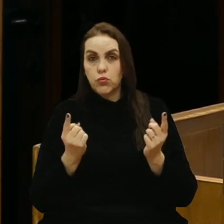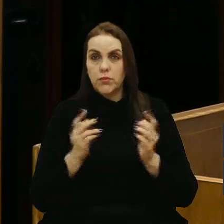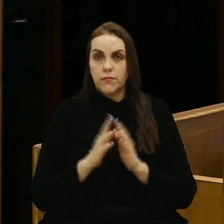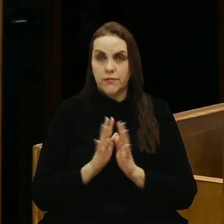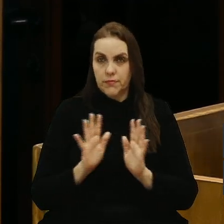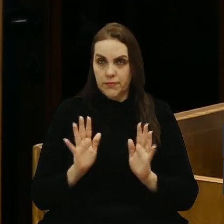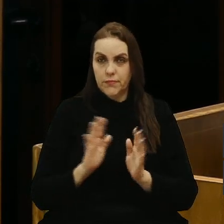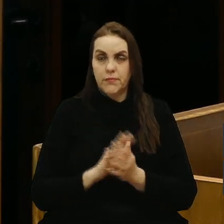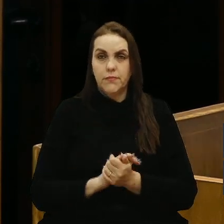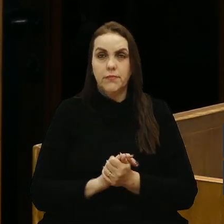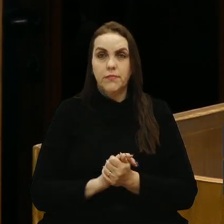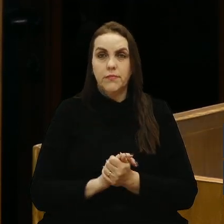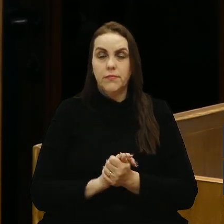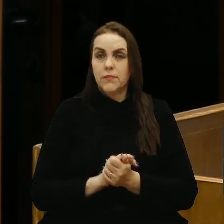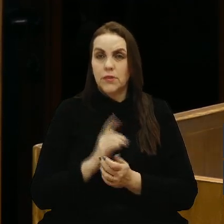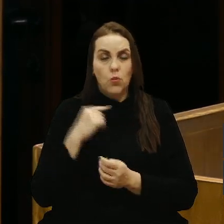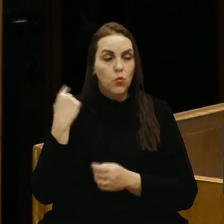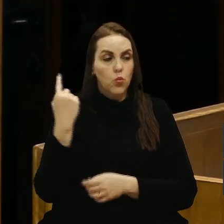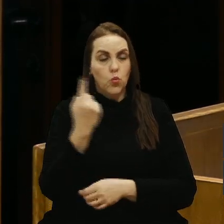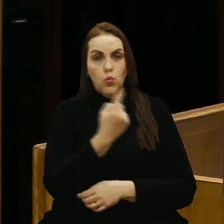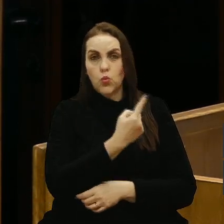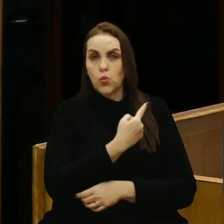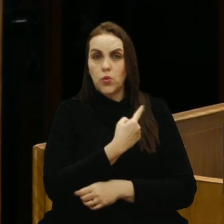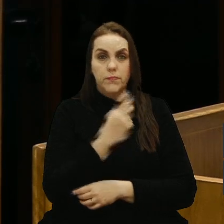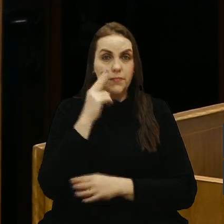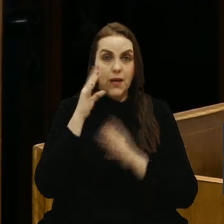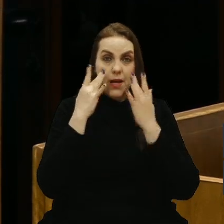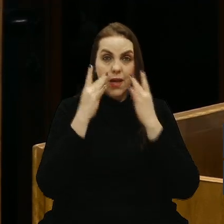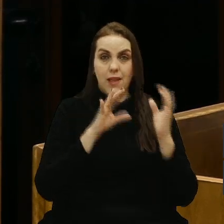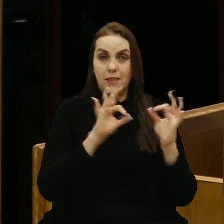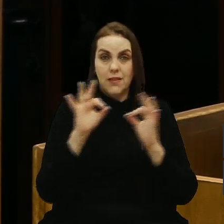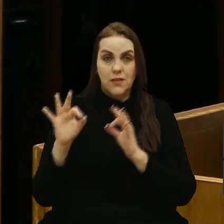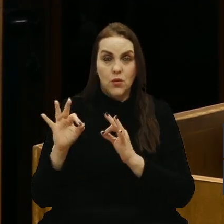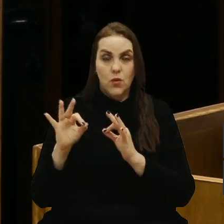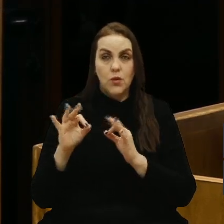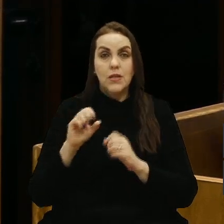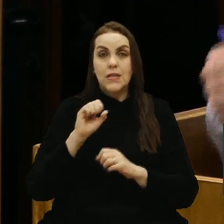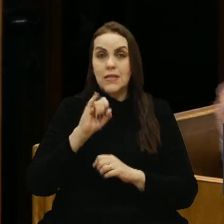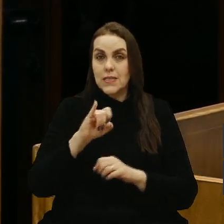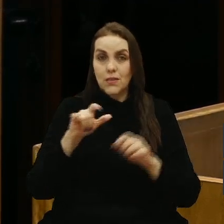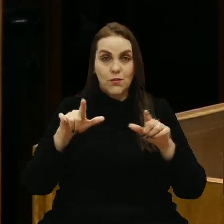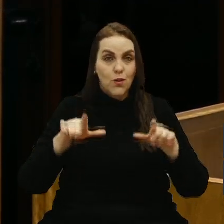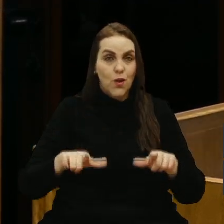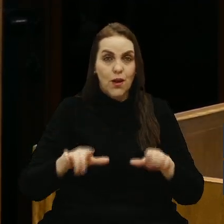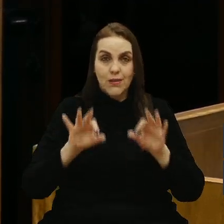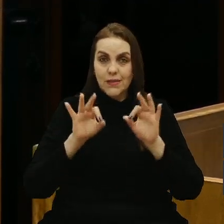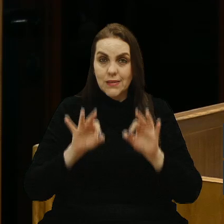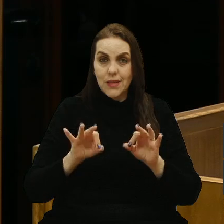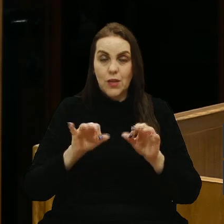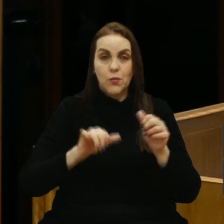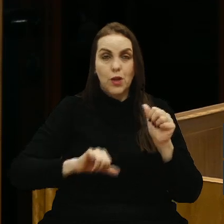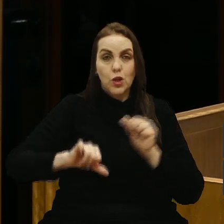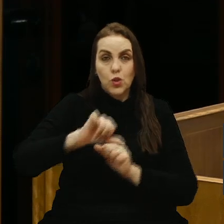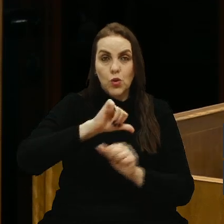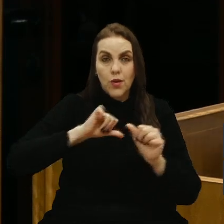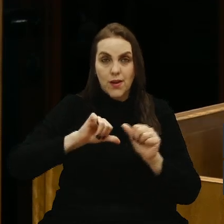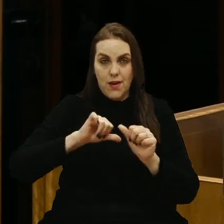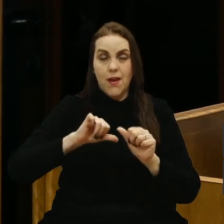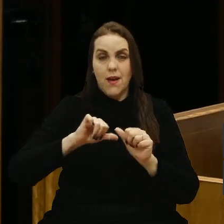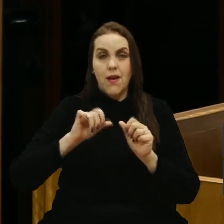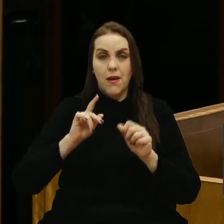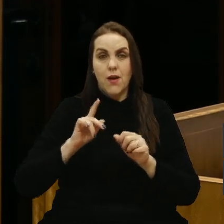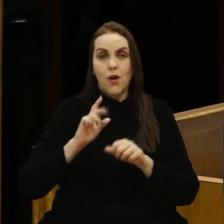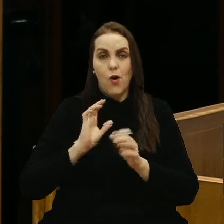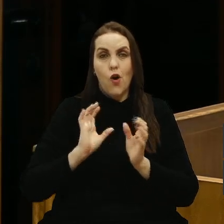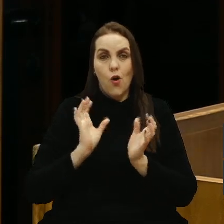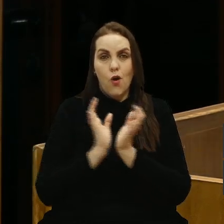360 em todo local. E quando você não tem um local adequado para fazer troca de plantão, para fazer